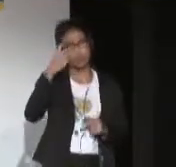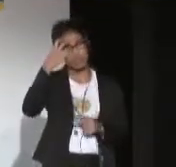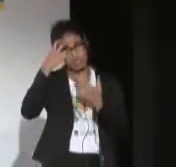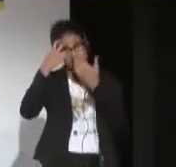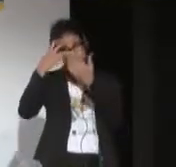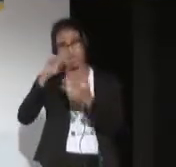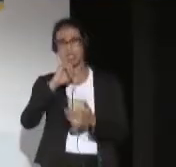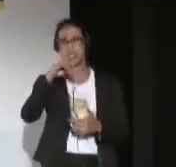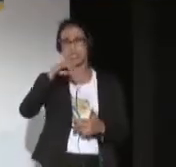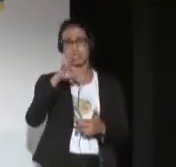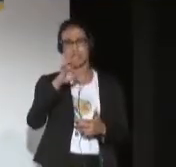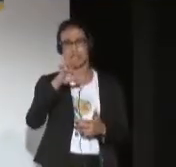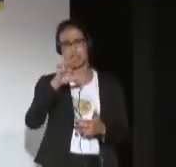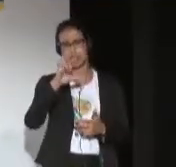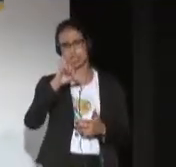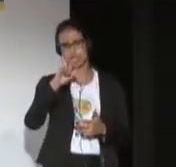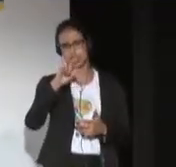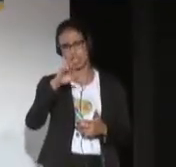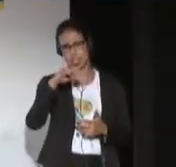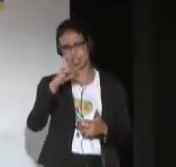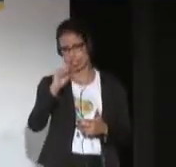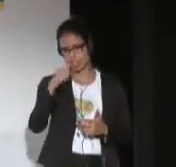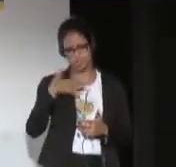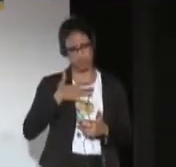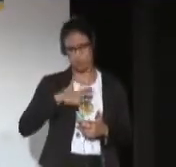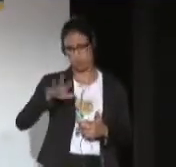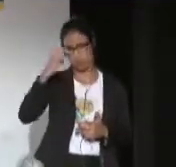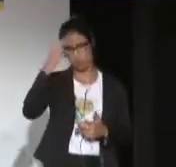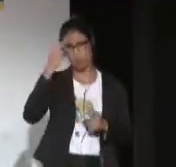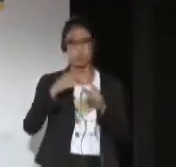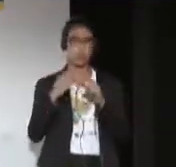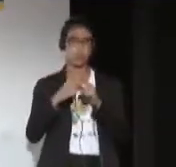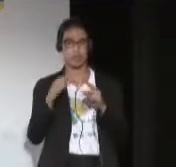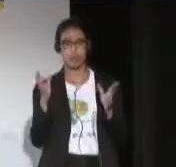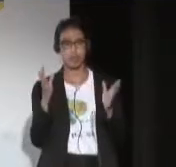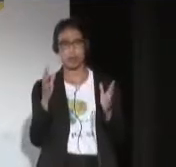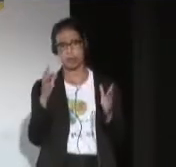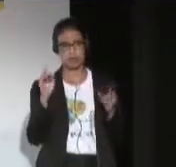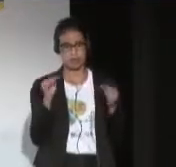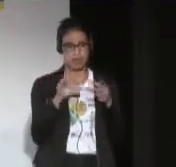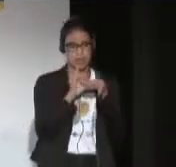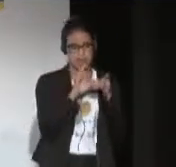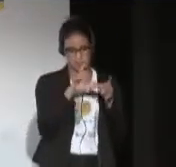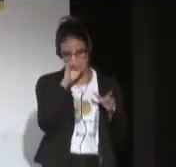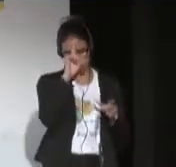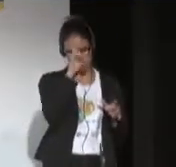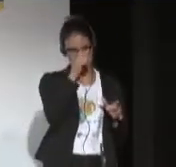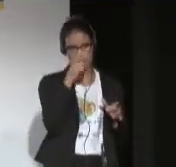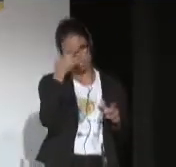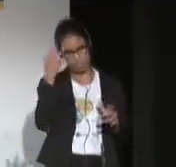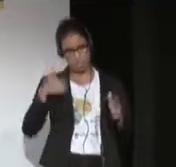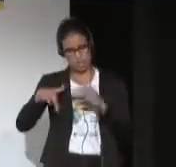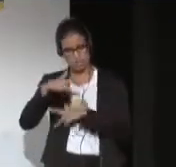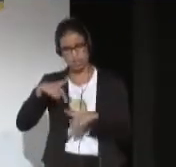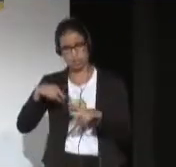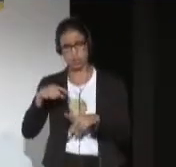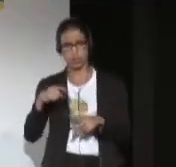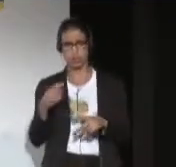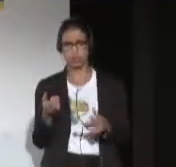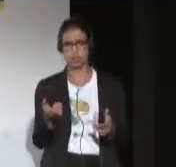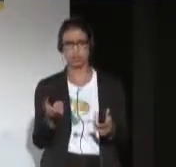inteligência, porque ela está ligada a essa ideia que as coisas são fixas e que as pessoas têm números dentro